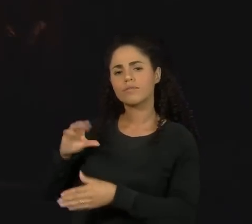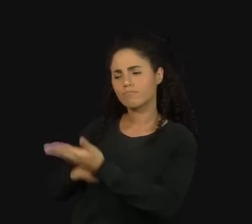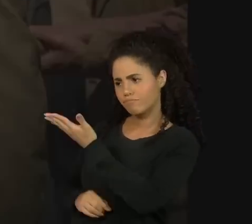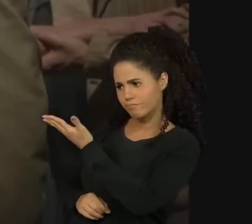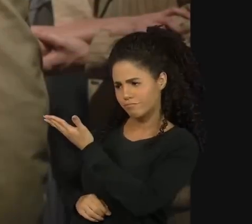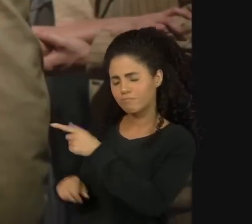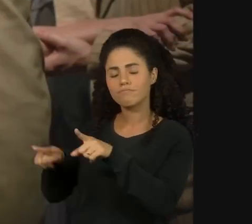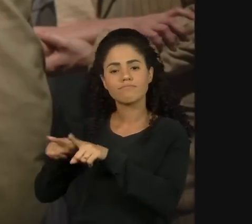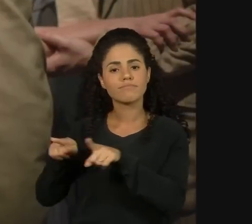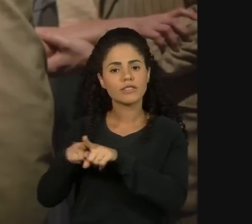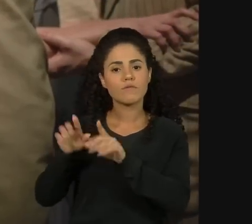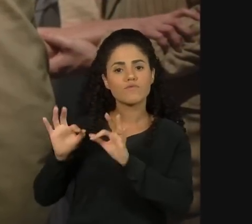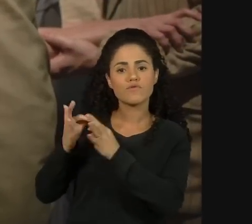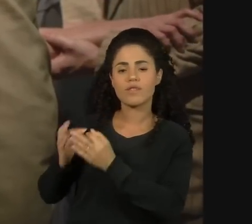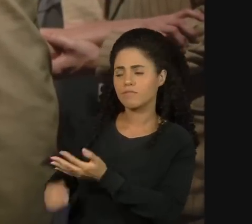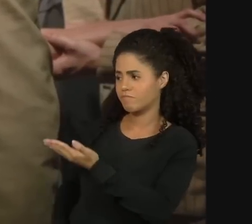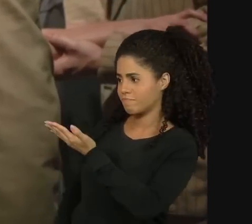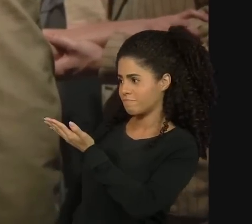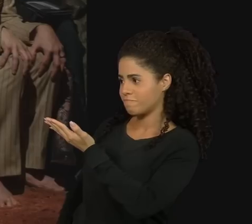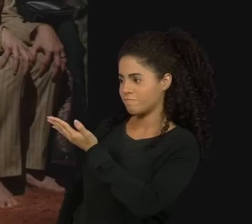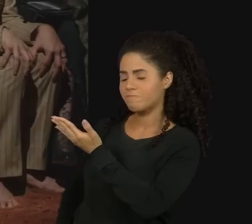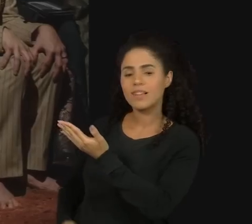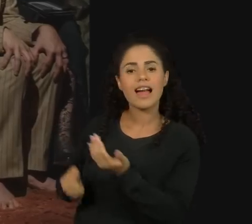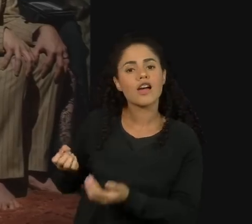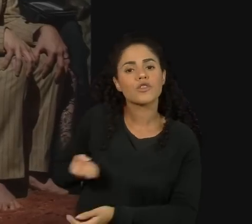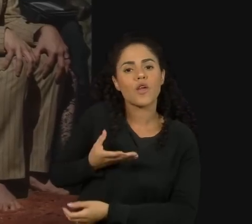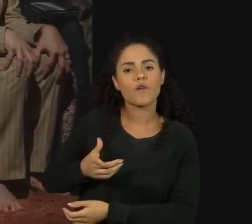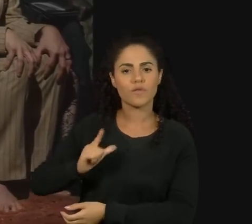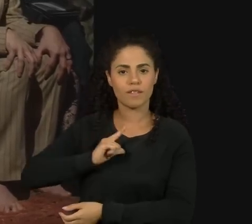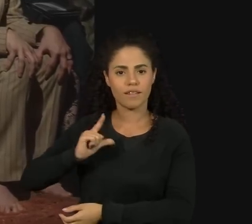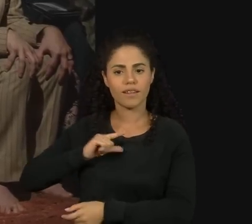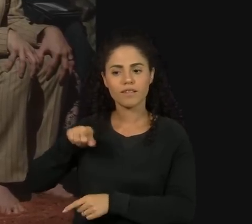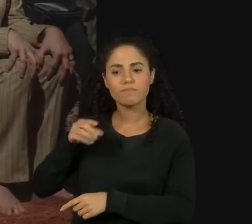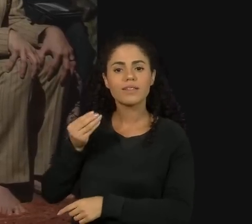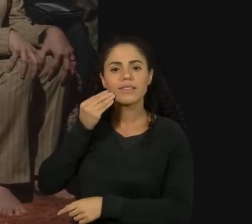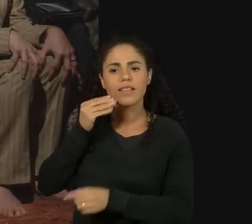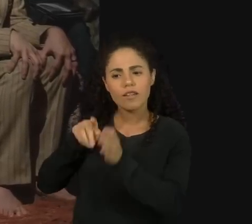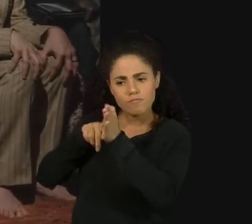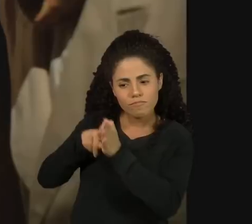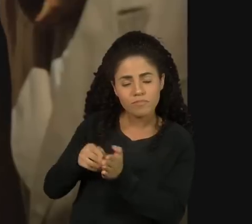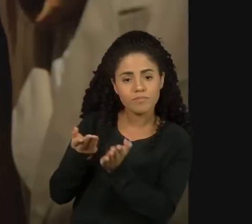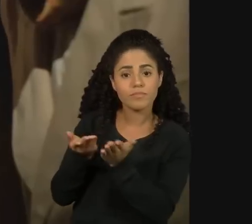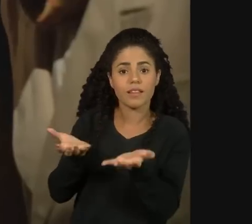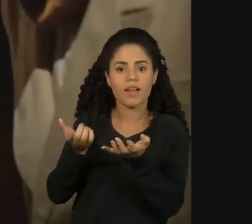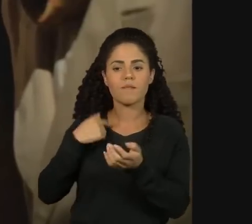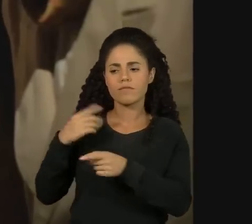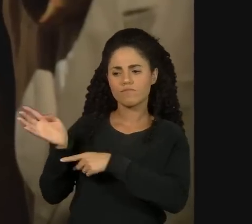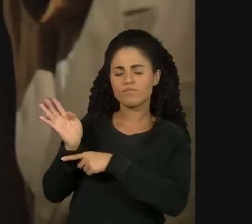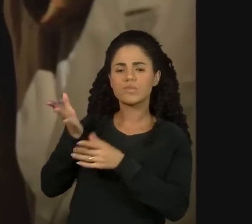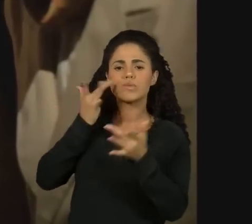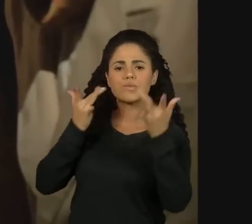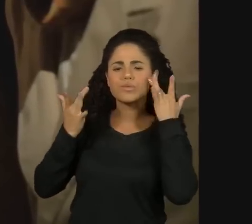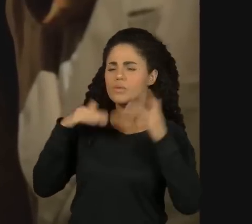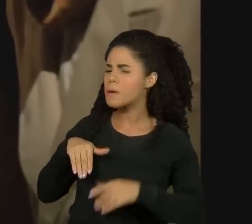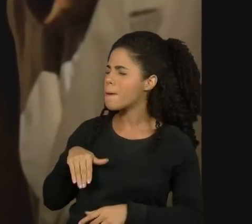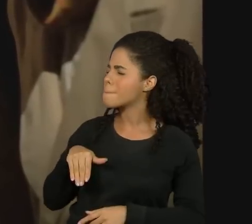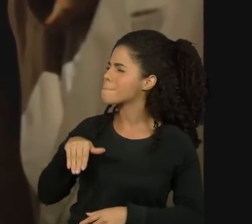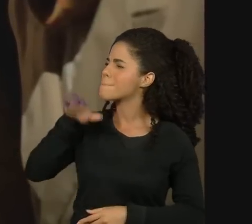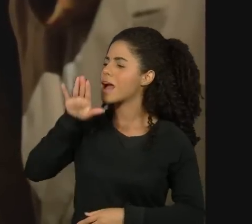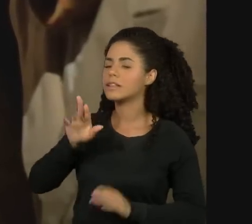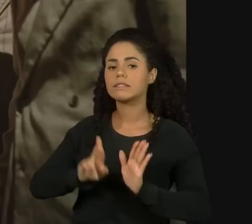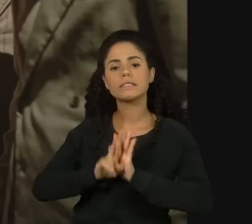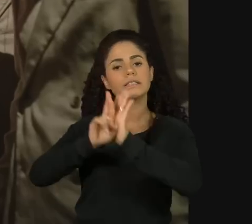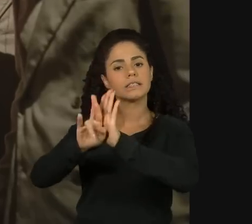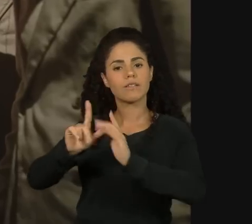e Álbum de Família, sua mais recente incursão no universo rodriguiano, e que é a peça que mais explicitamente